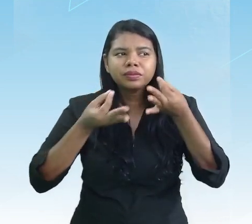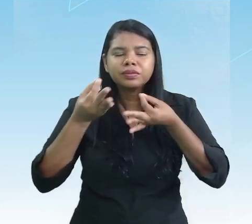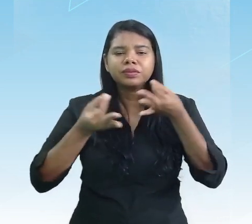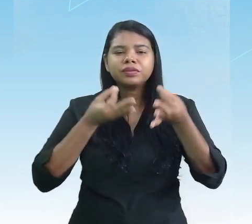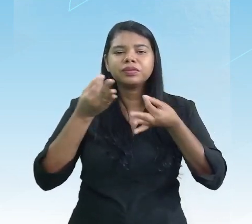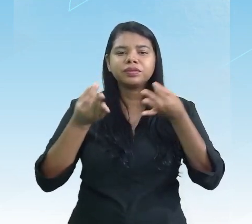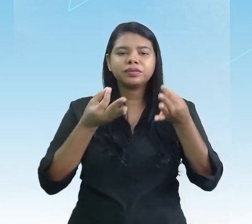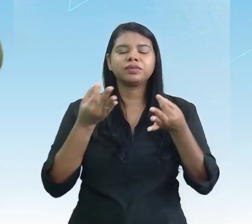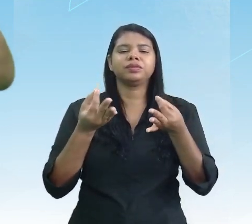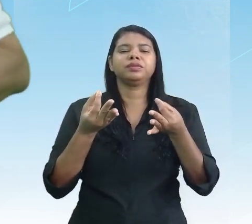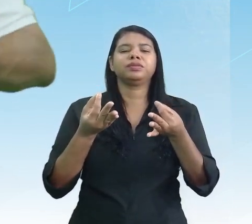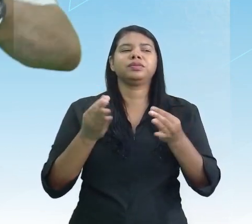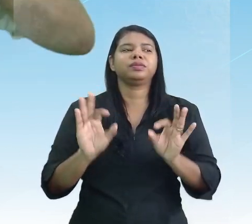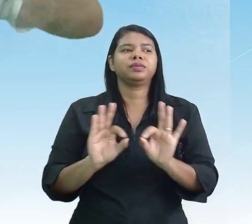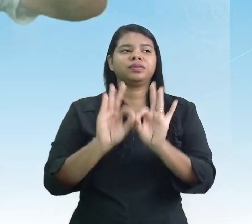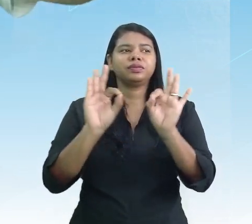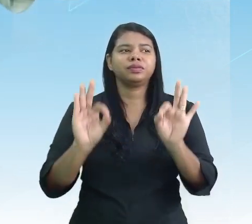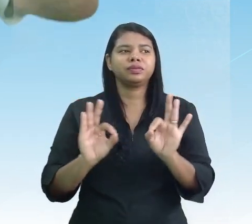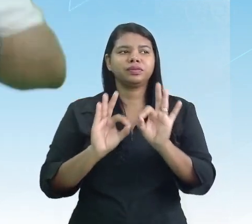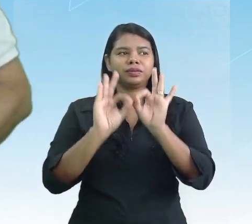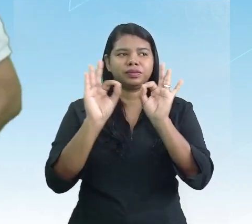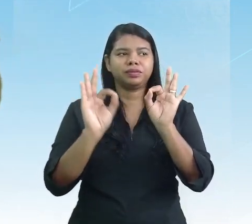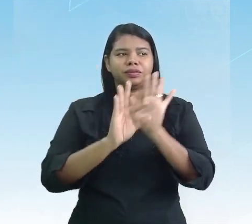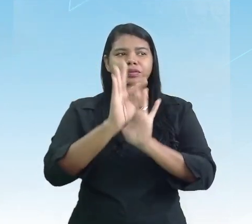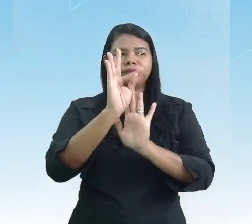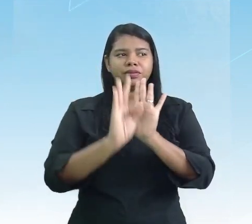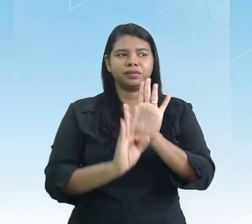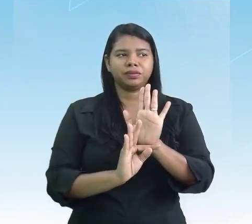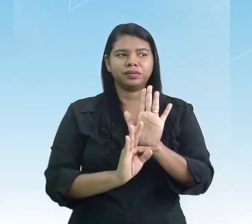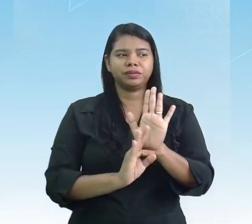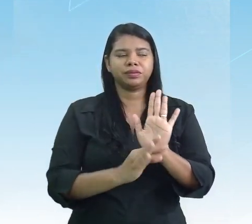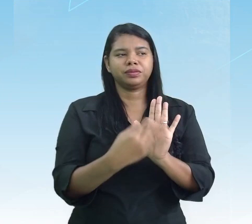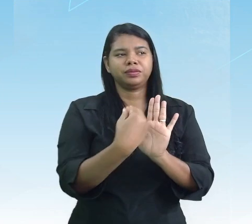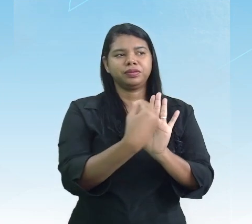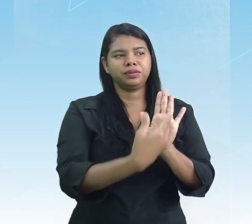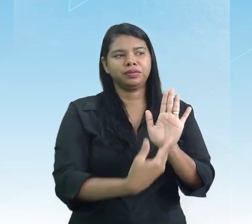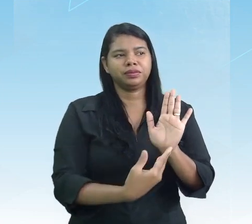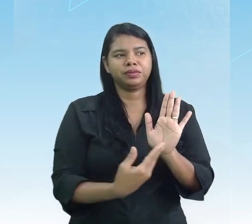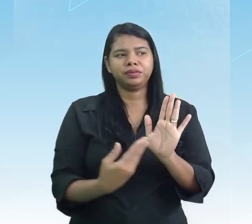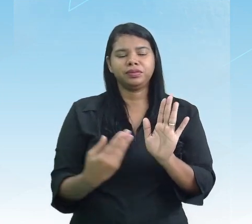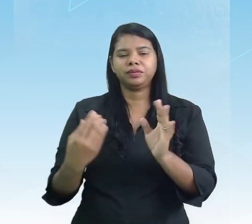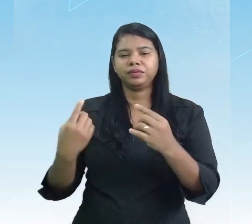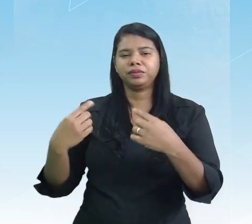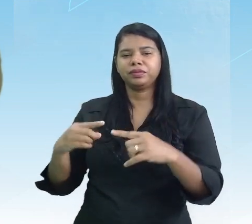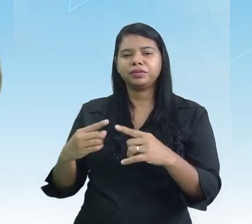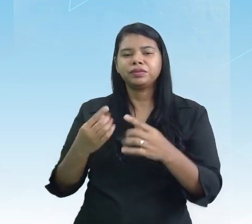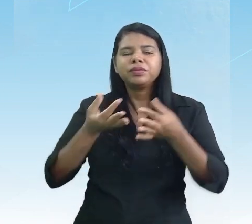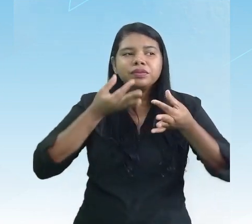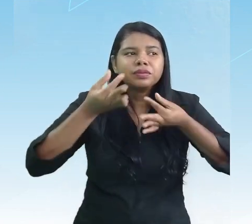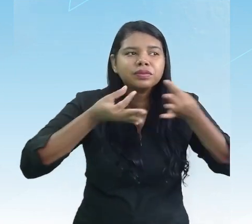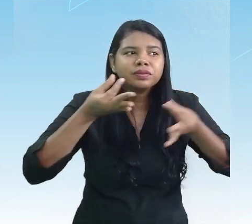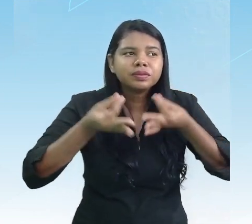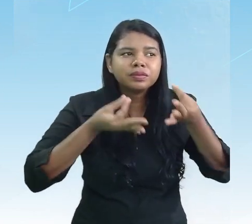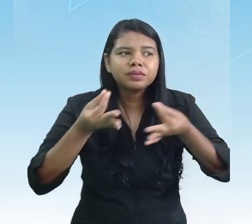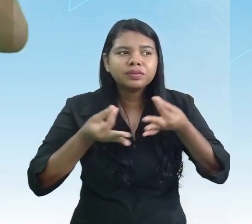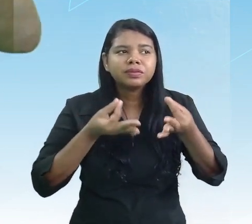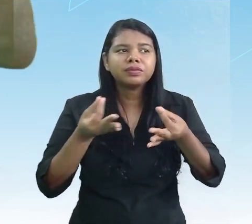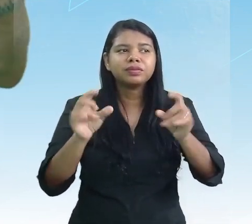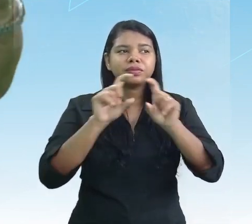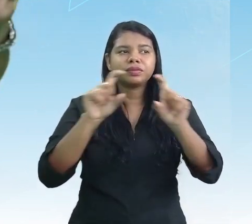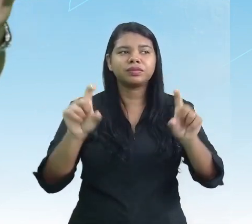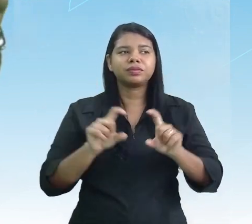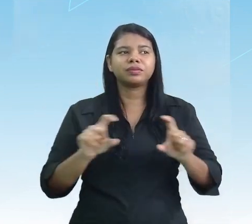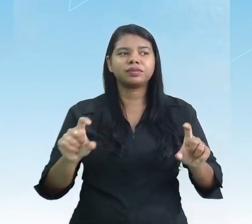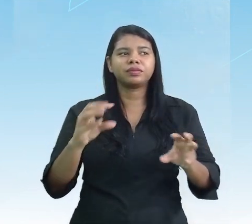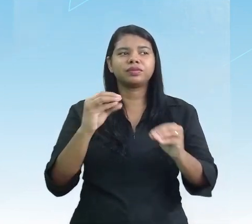é a tese? É aquilo em que se baseia o texto que você está defendendo. Os argumentos para fugir